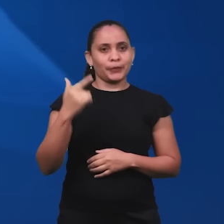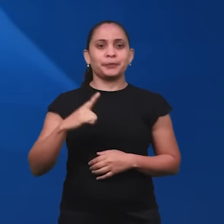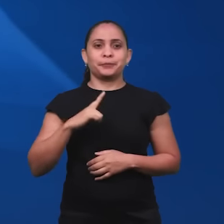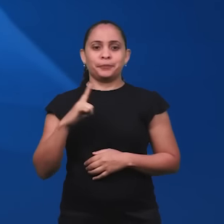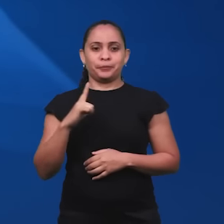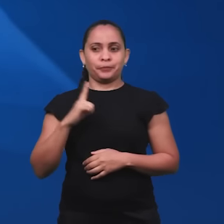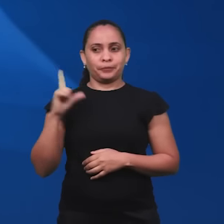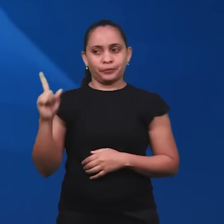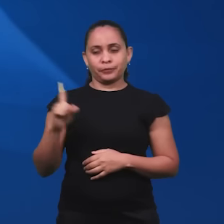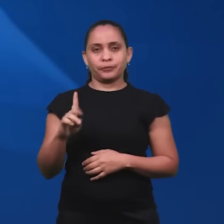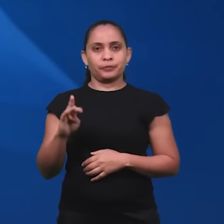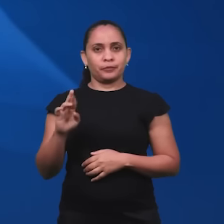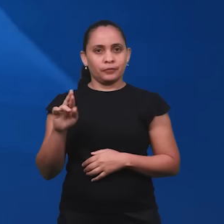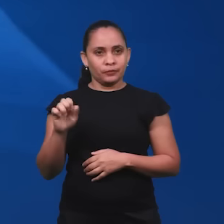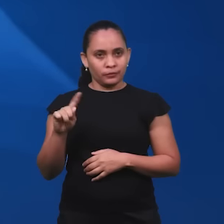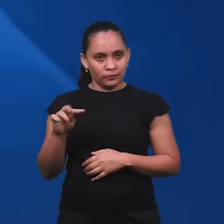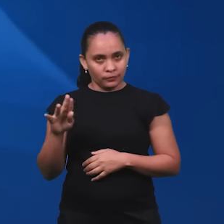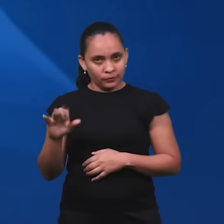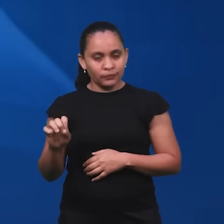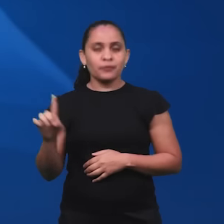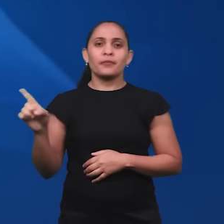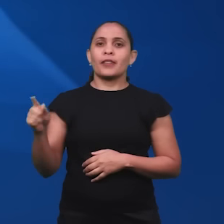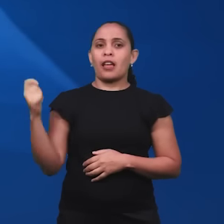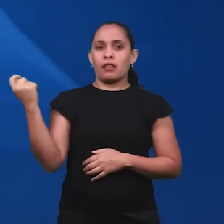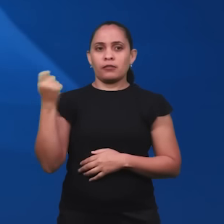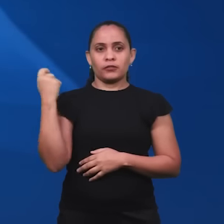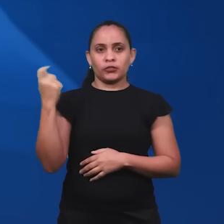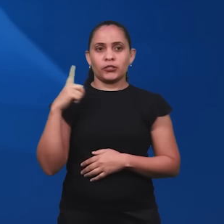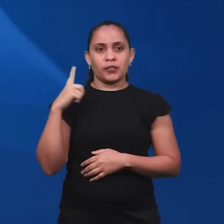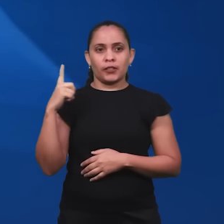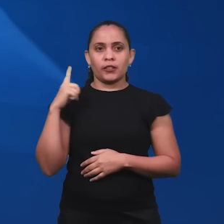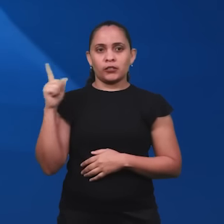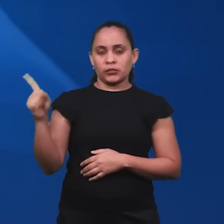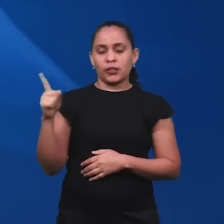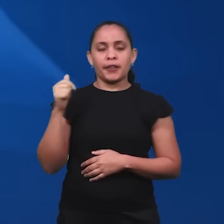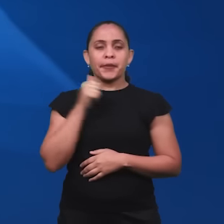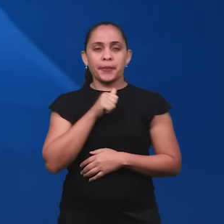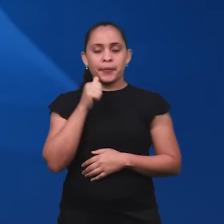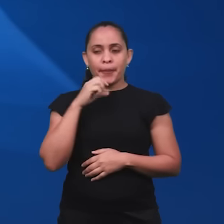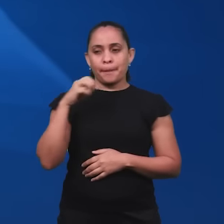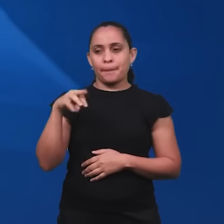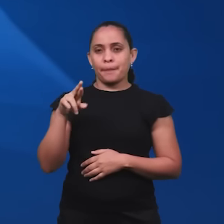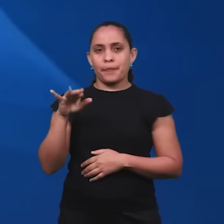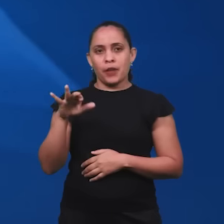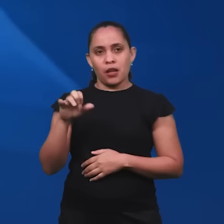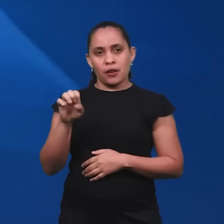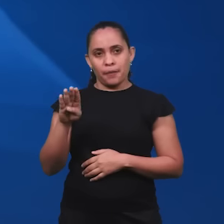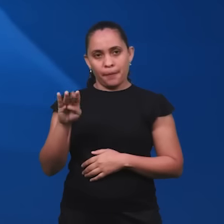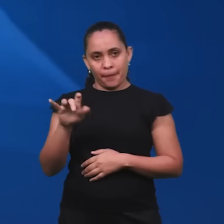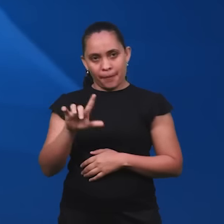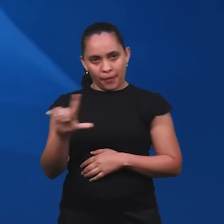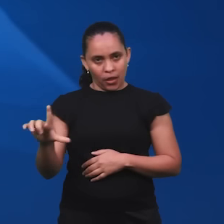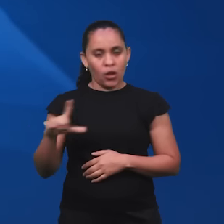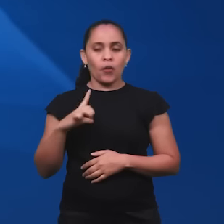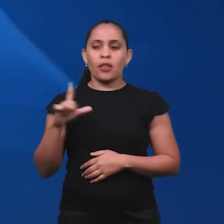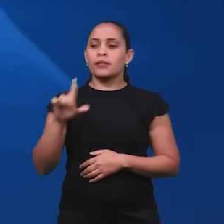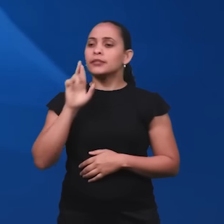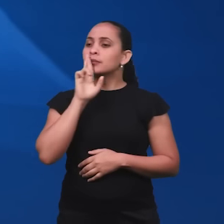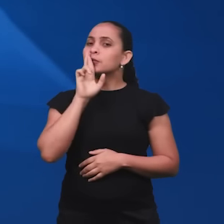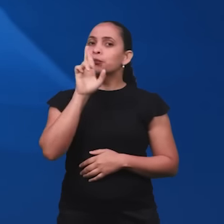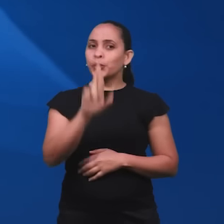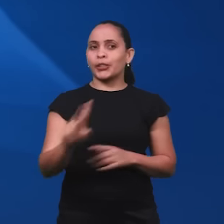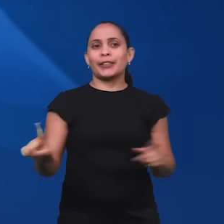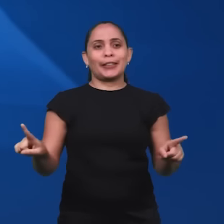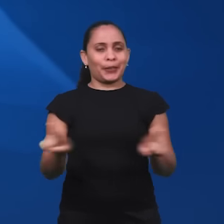para Bernardo da Irigoyen, lá na Argentina, onde ali a nossa irmã Maribel Hurst, ela estará ali